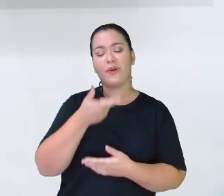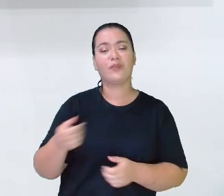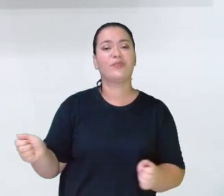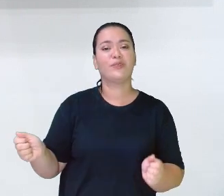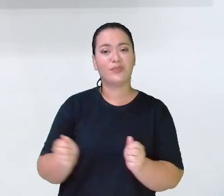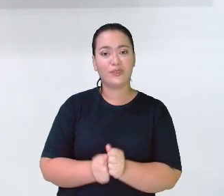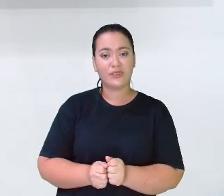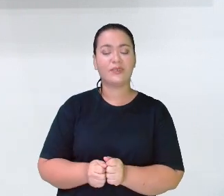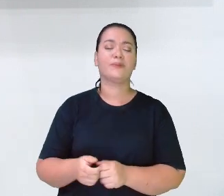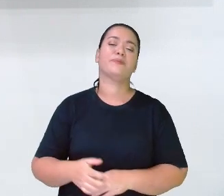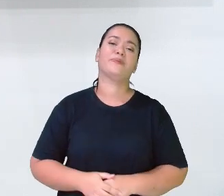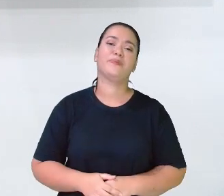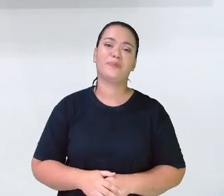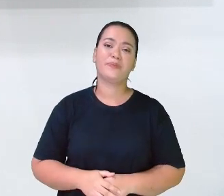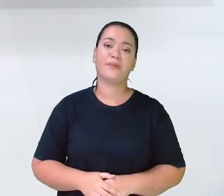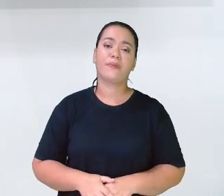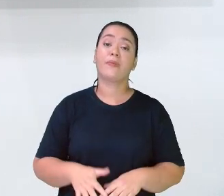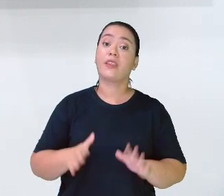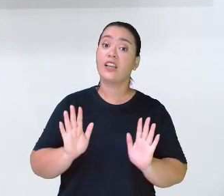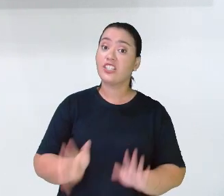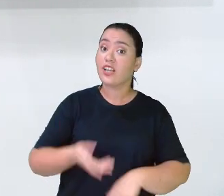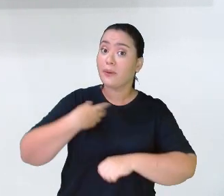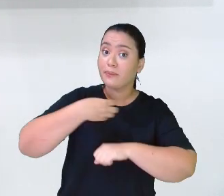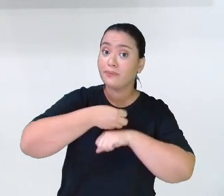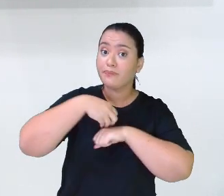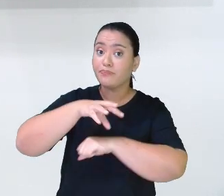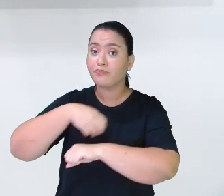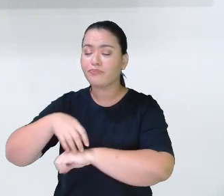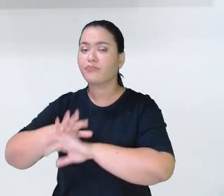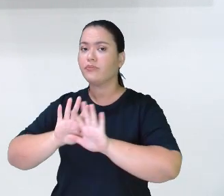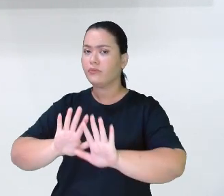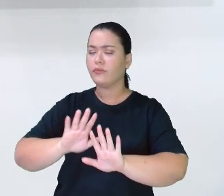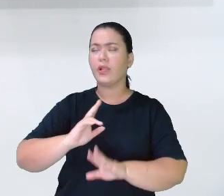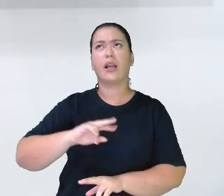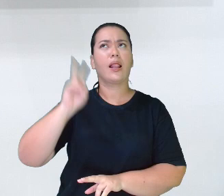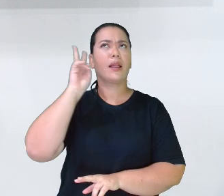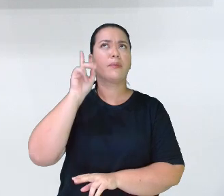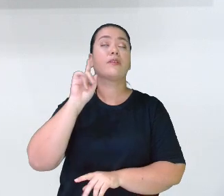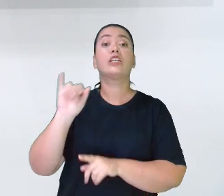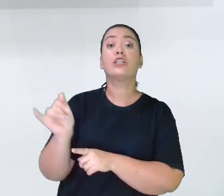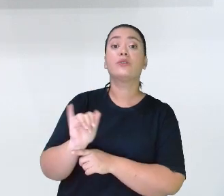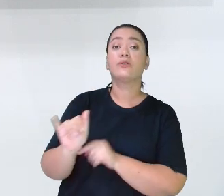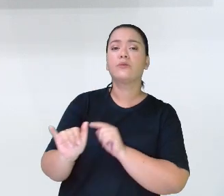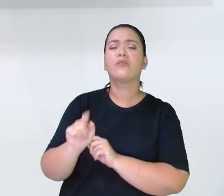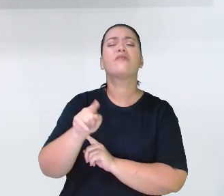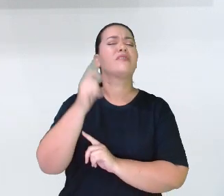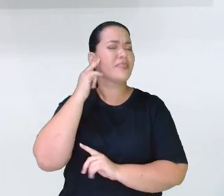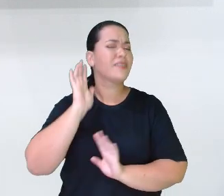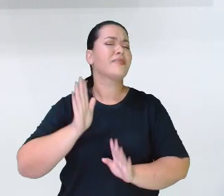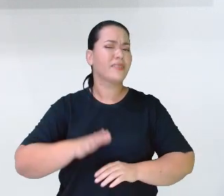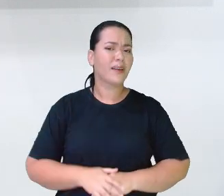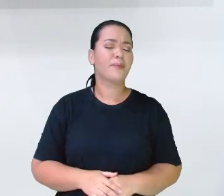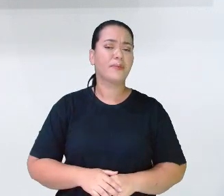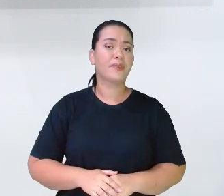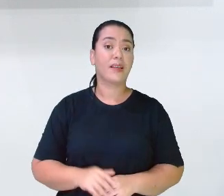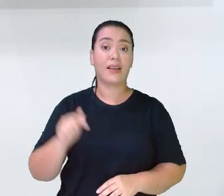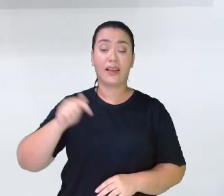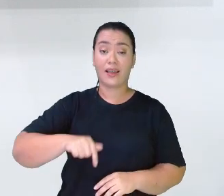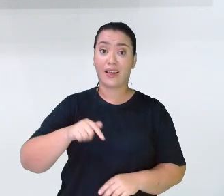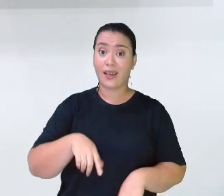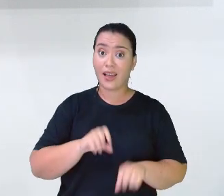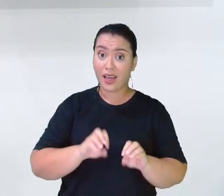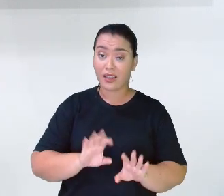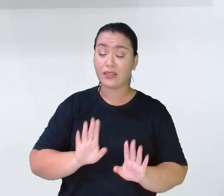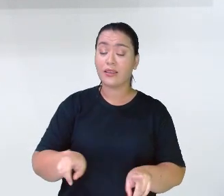aqui, venha sempre. Dados os nossos recadinhos, lembrando, faltou o YouTube, não foi? Mas vocês já sabem que essa aula também